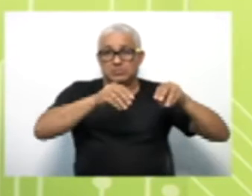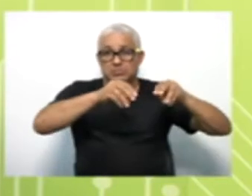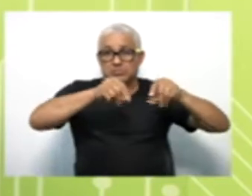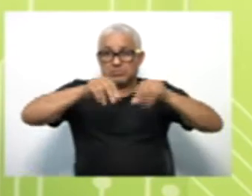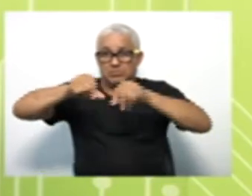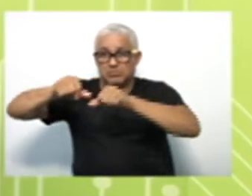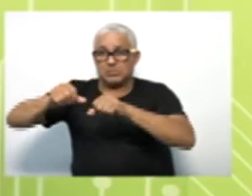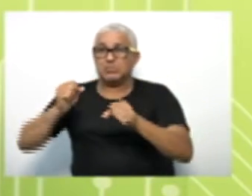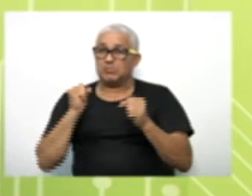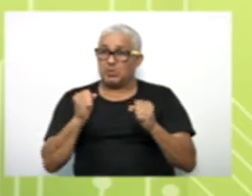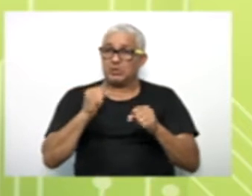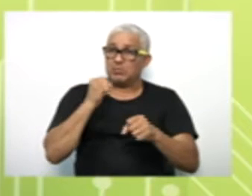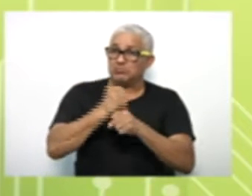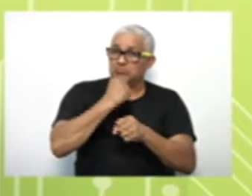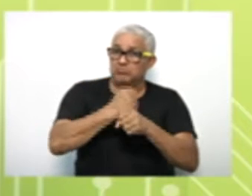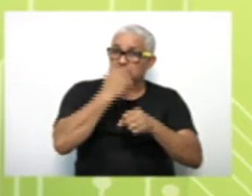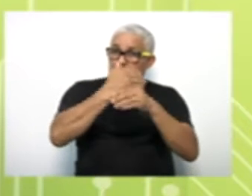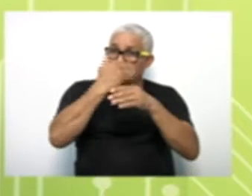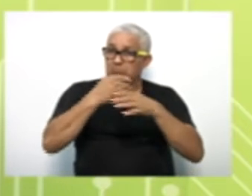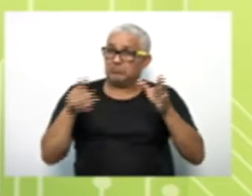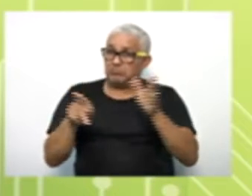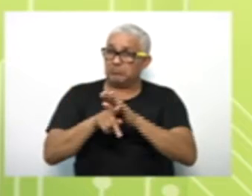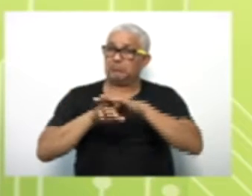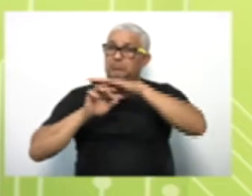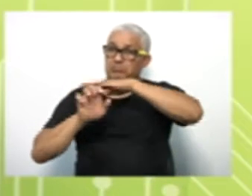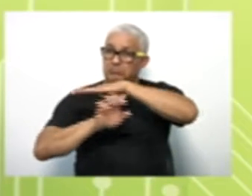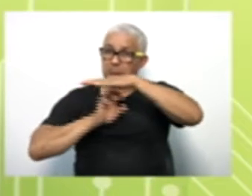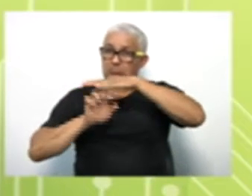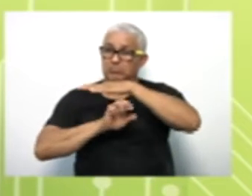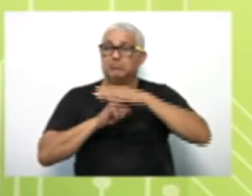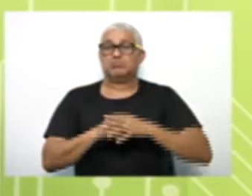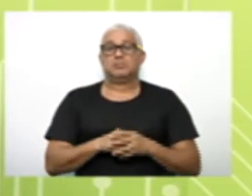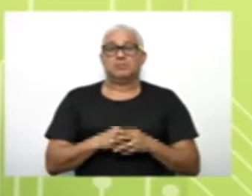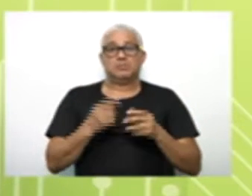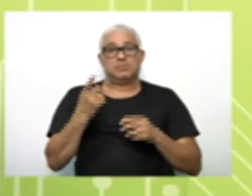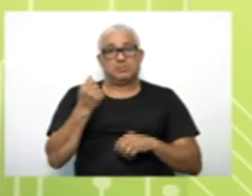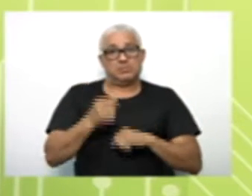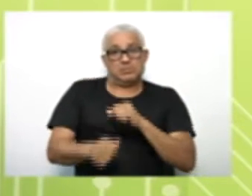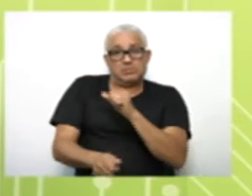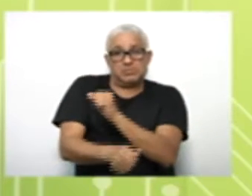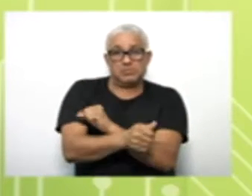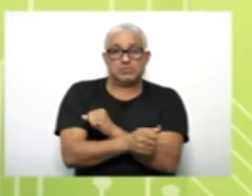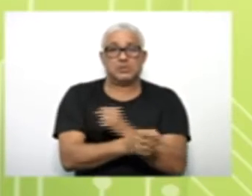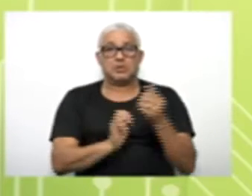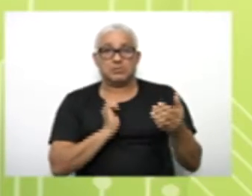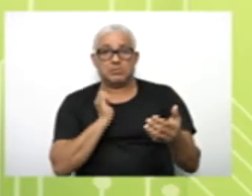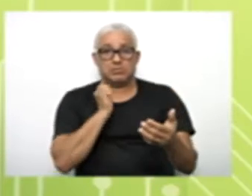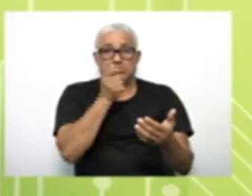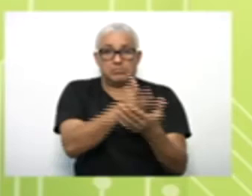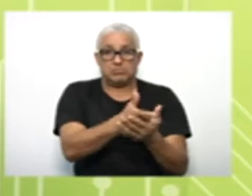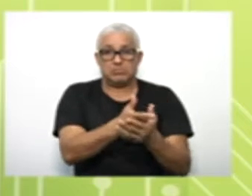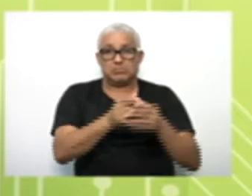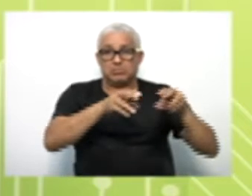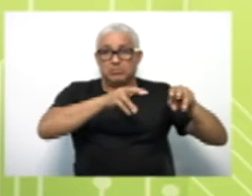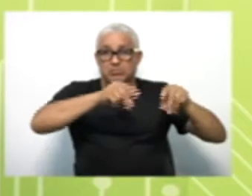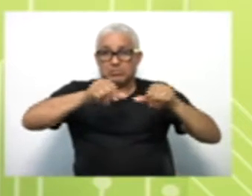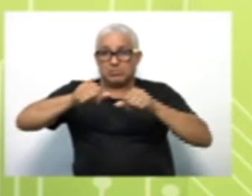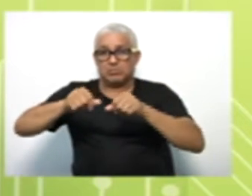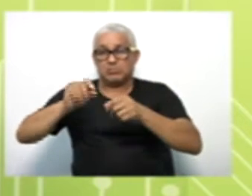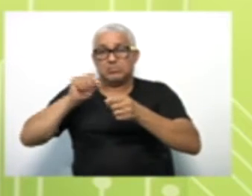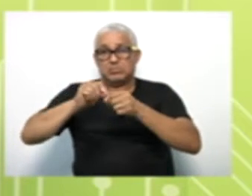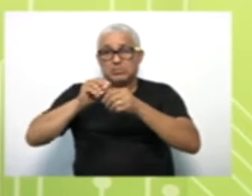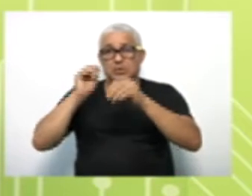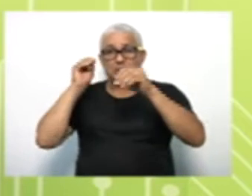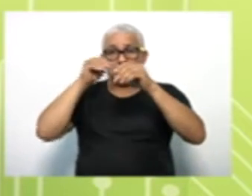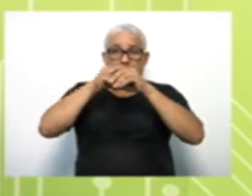a construção da sede própria da empresa. Você pode fazer um investimento quando você compra um terreno para fazer o depósito da empresa.